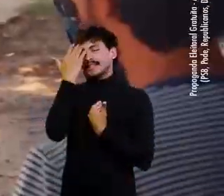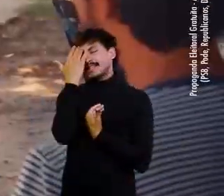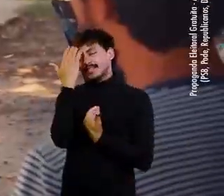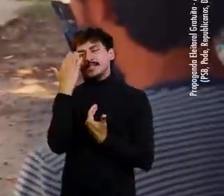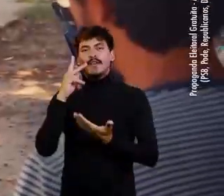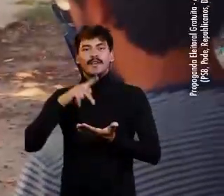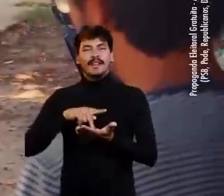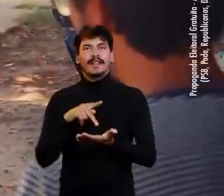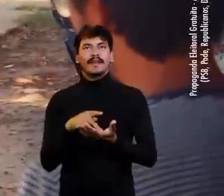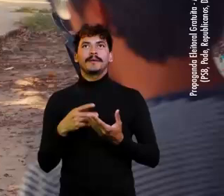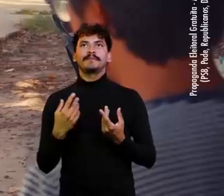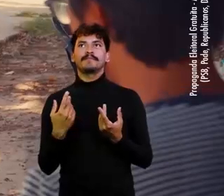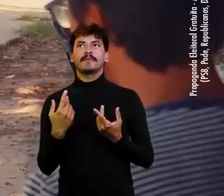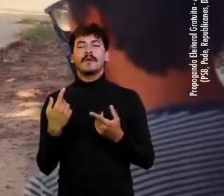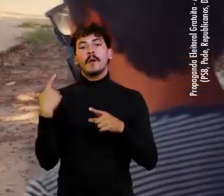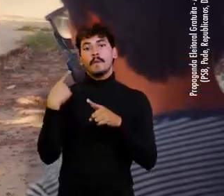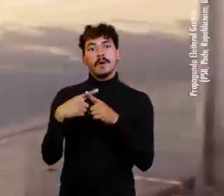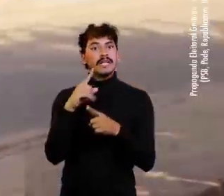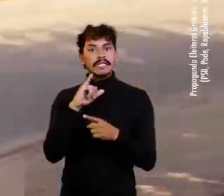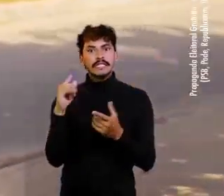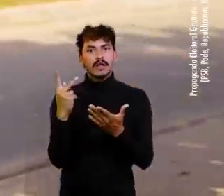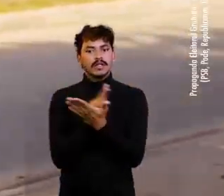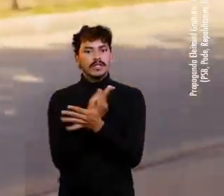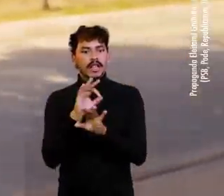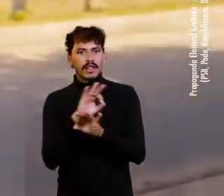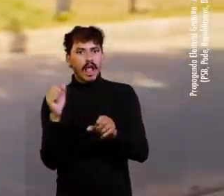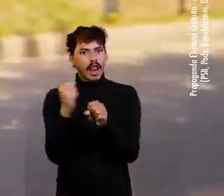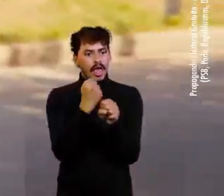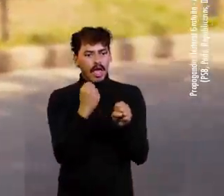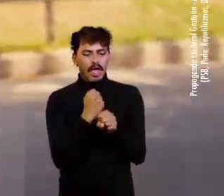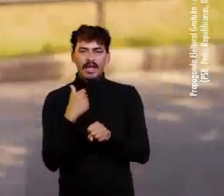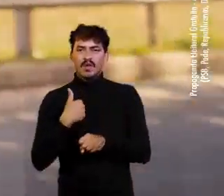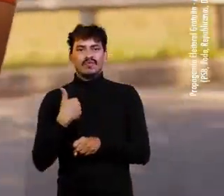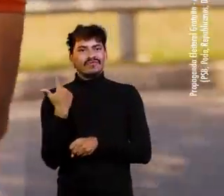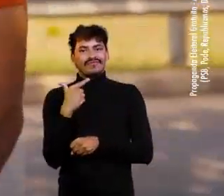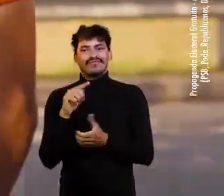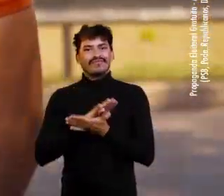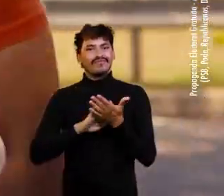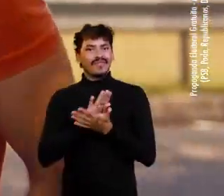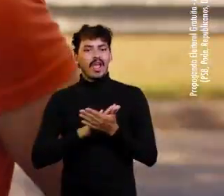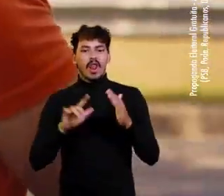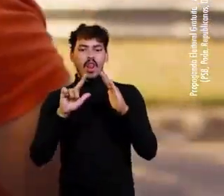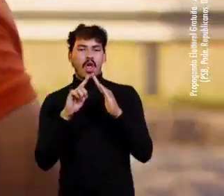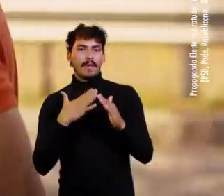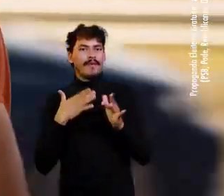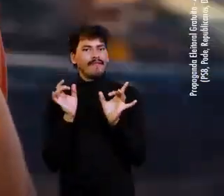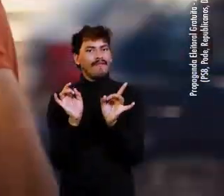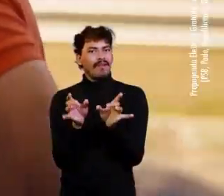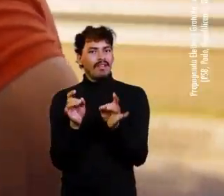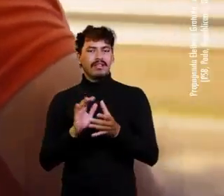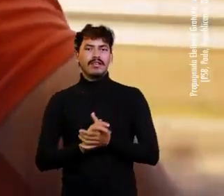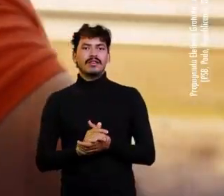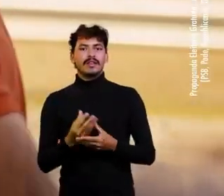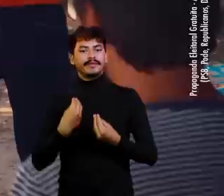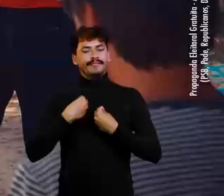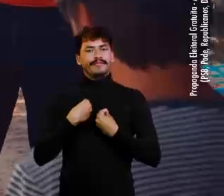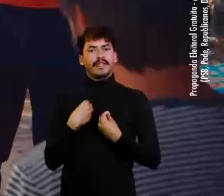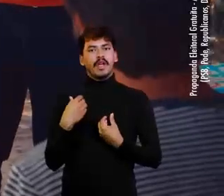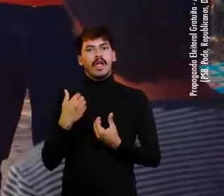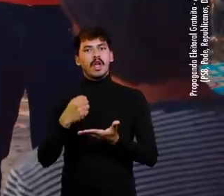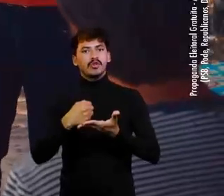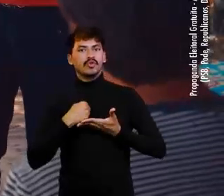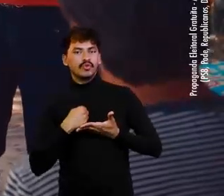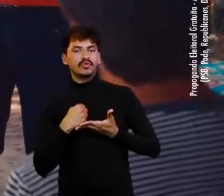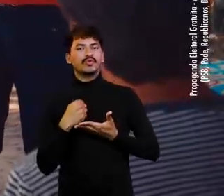Sentimento de gratidão é porque sem essa obra aqui eu não poderia ter o meu comércio, né? Beneficiou a mim,